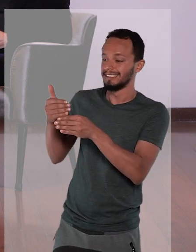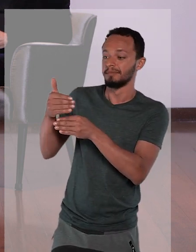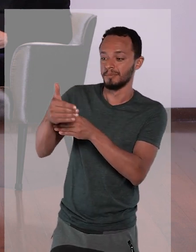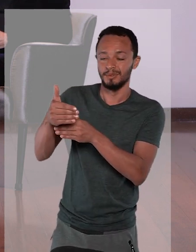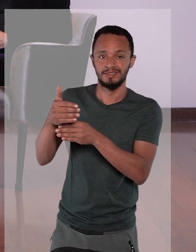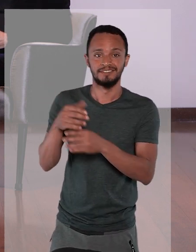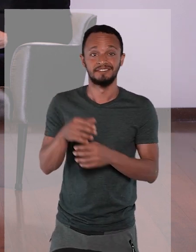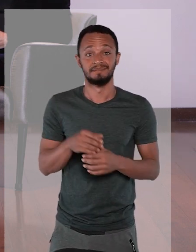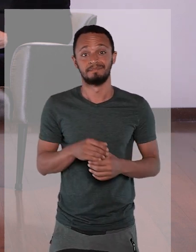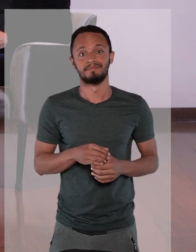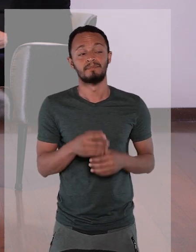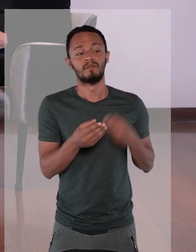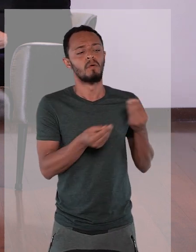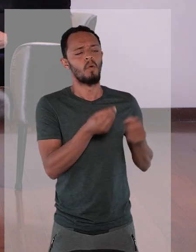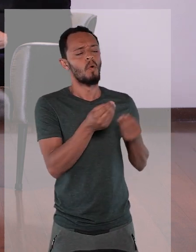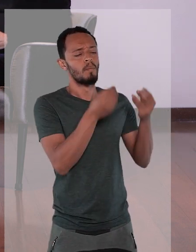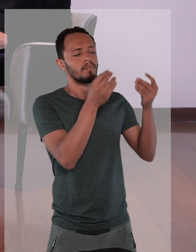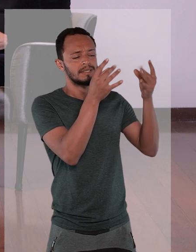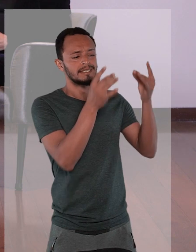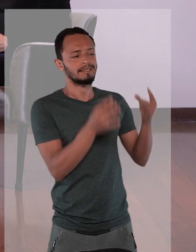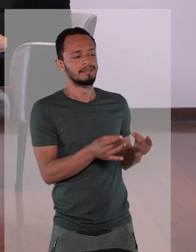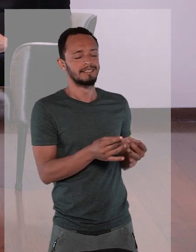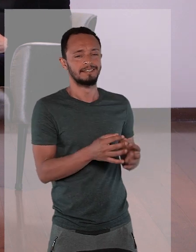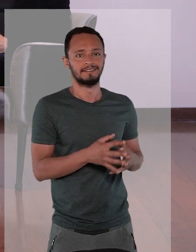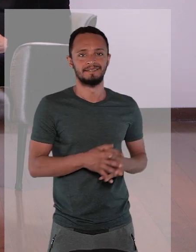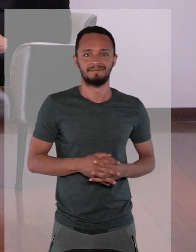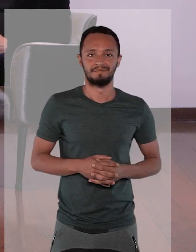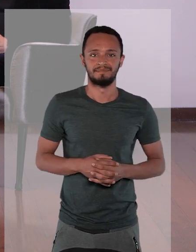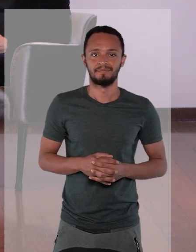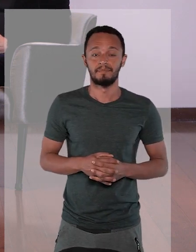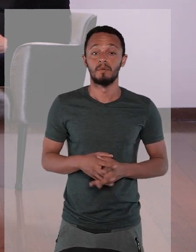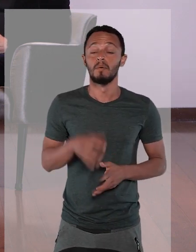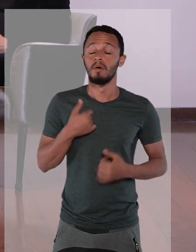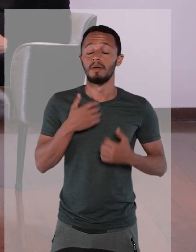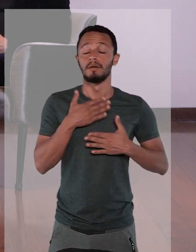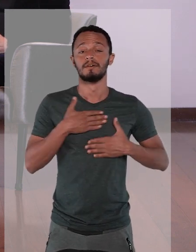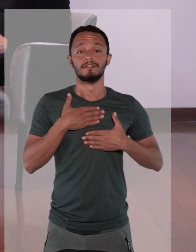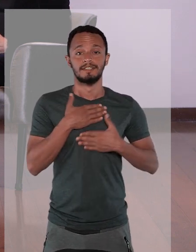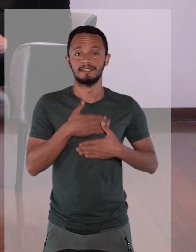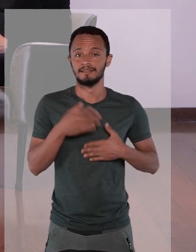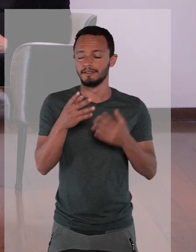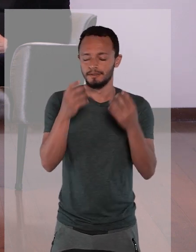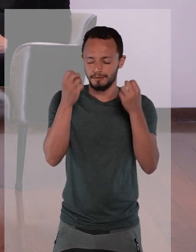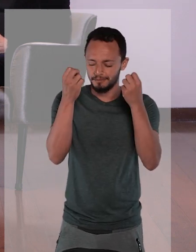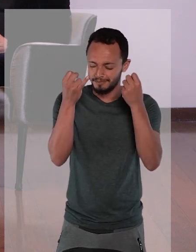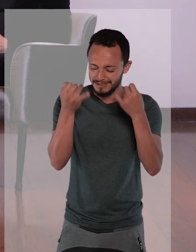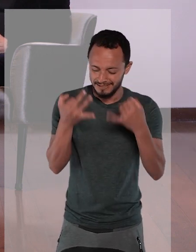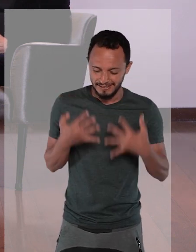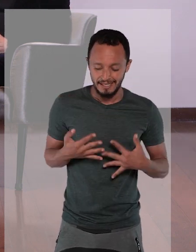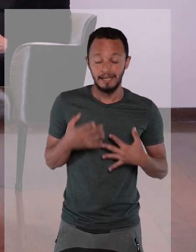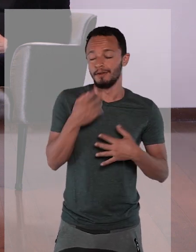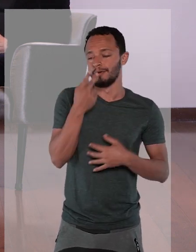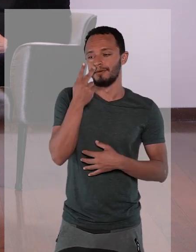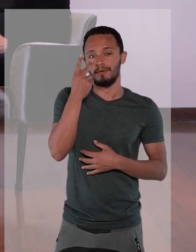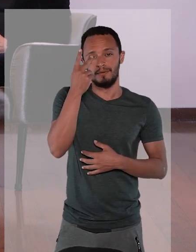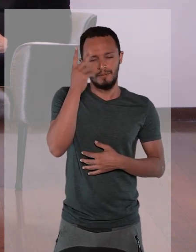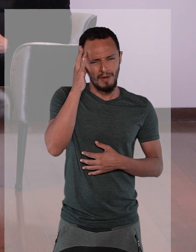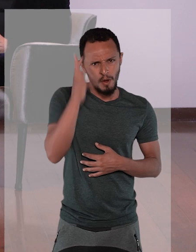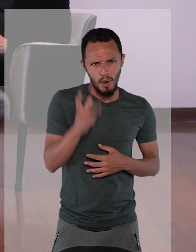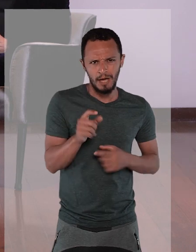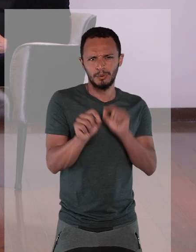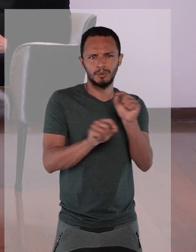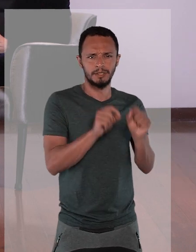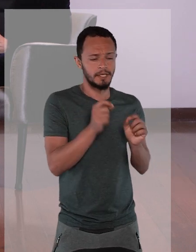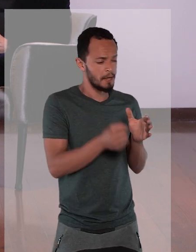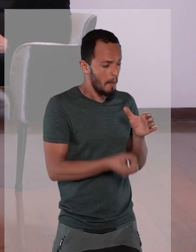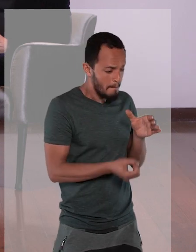diria como resultado, né? Os gringos chamariam de outcomes, né? Assim, mas é produto mesmo,